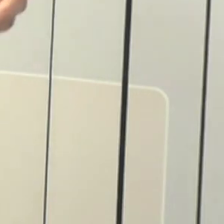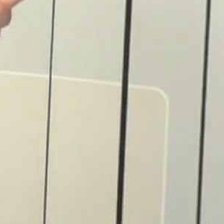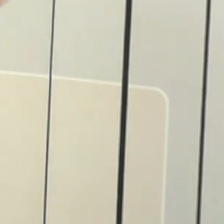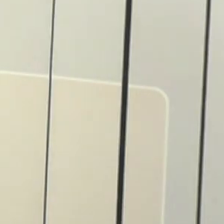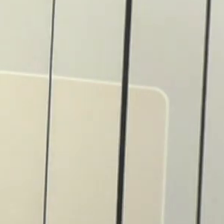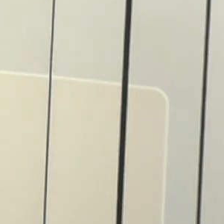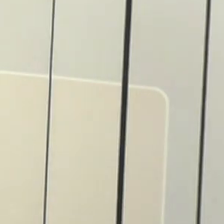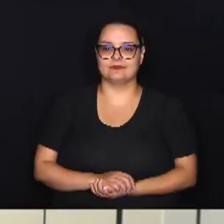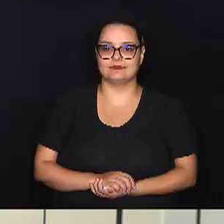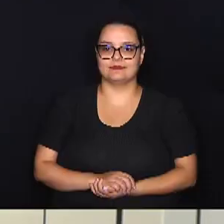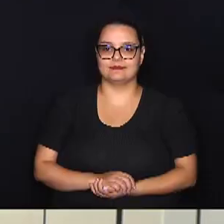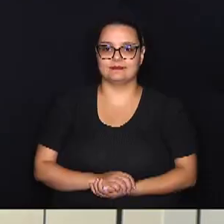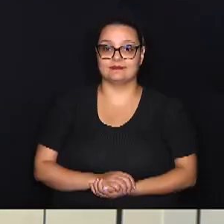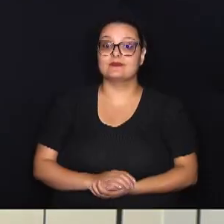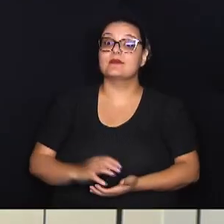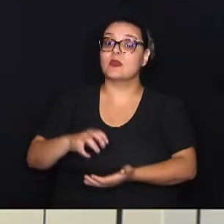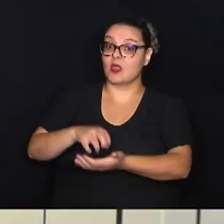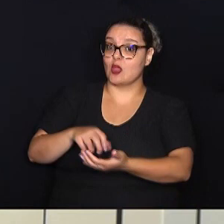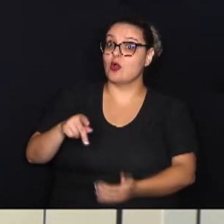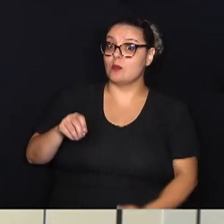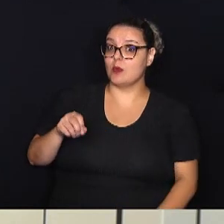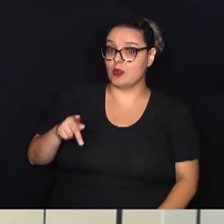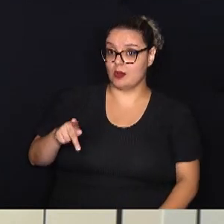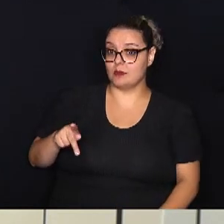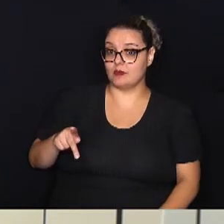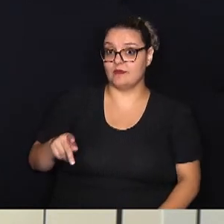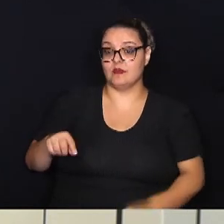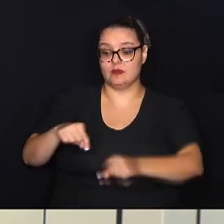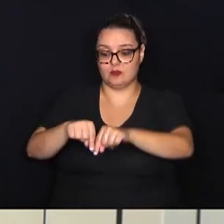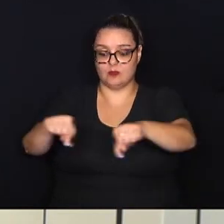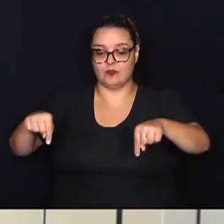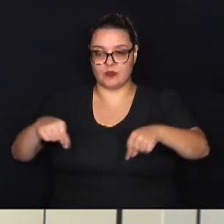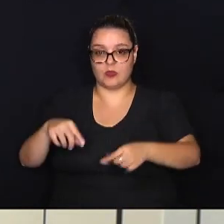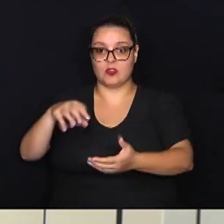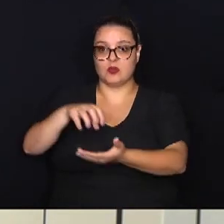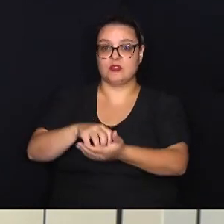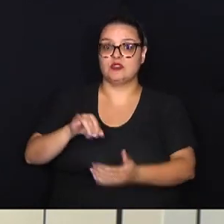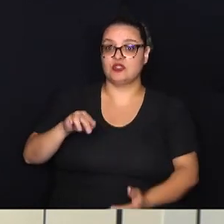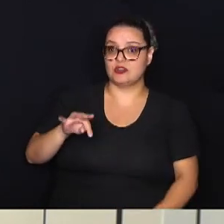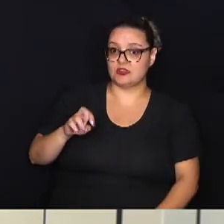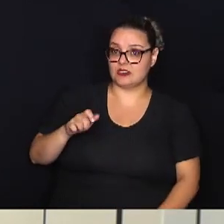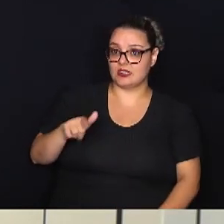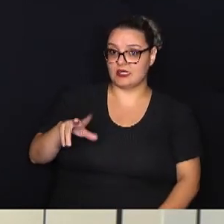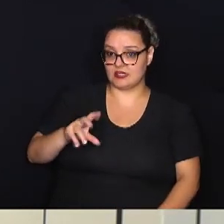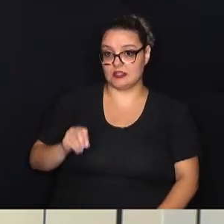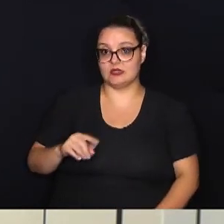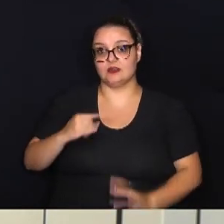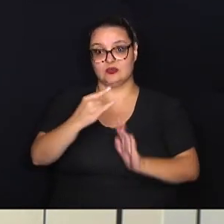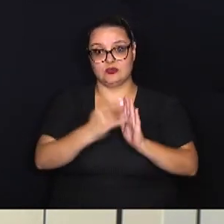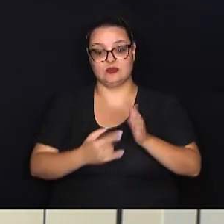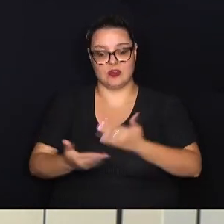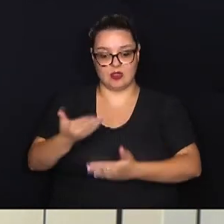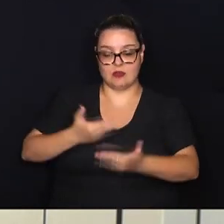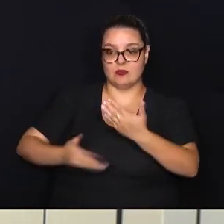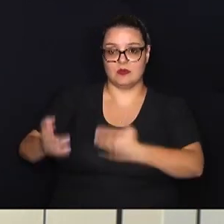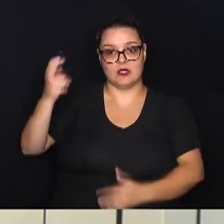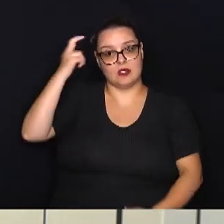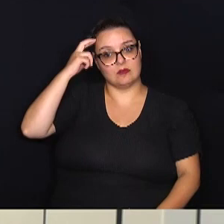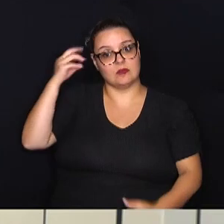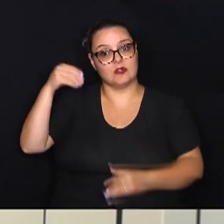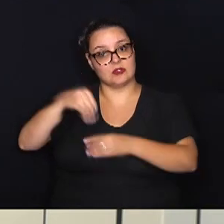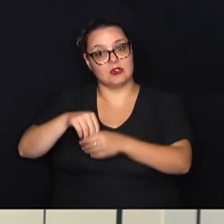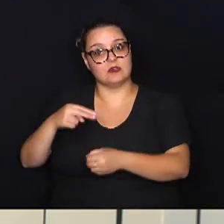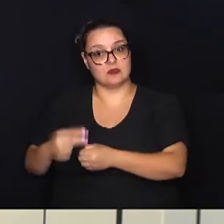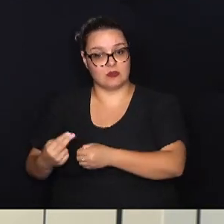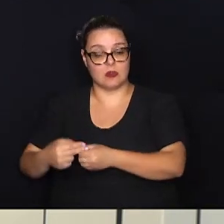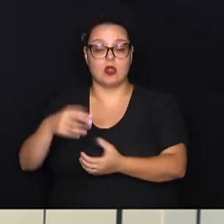E o Semopop fica em uma sala do Centro de Integração, Documentação e Difusão Cultural da Unicamp. O